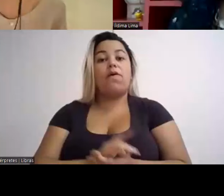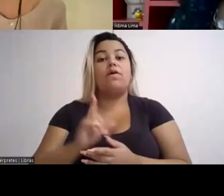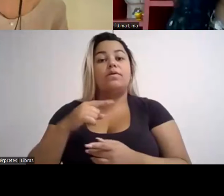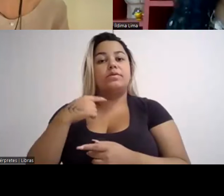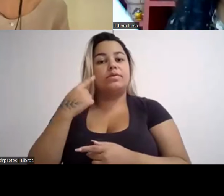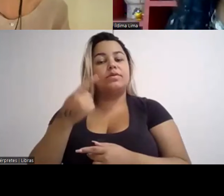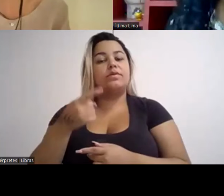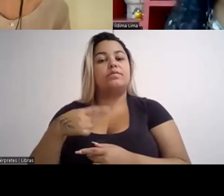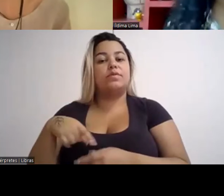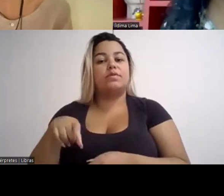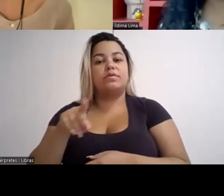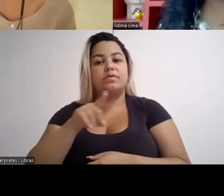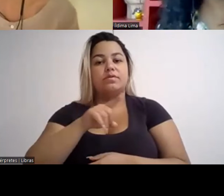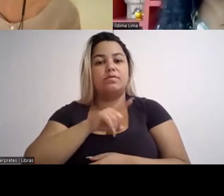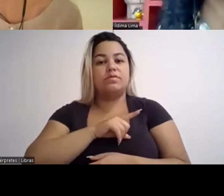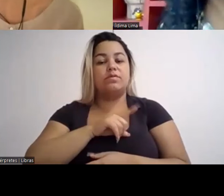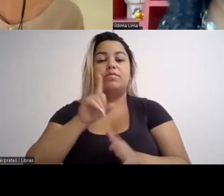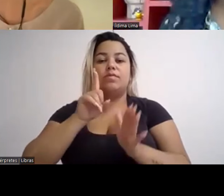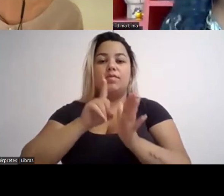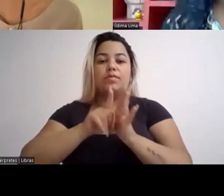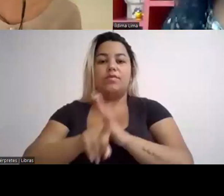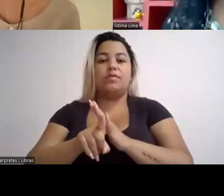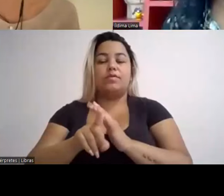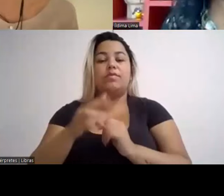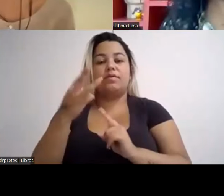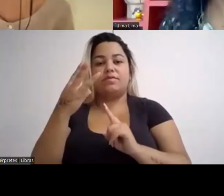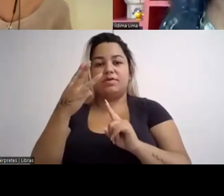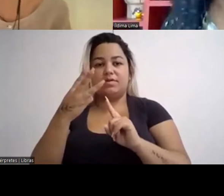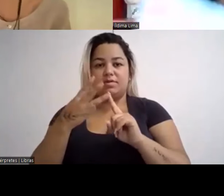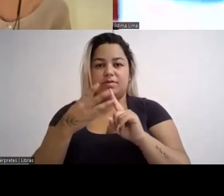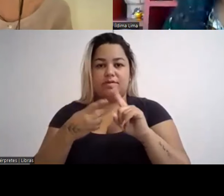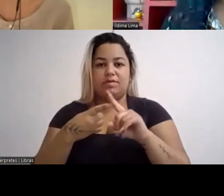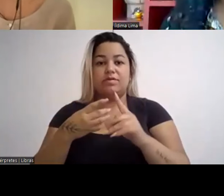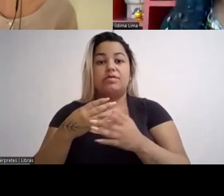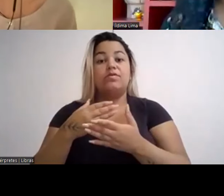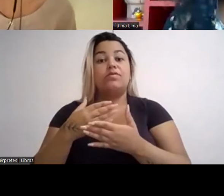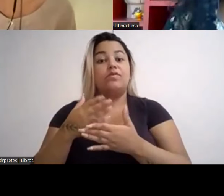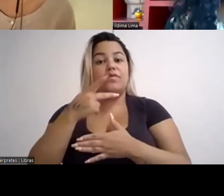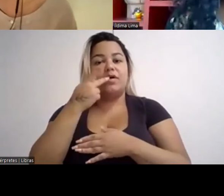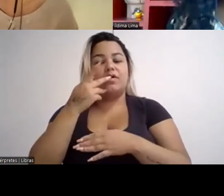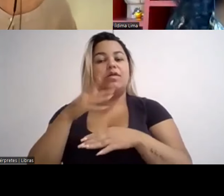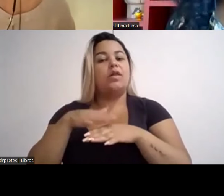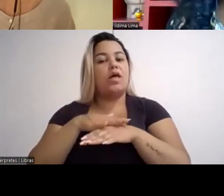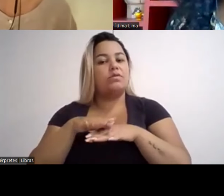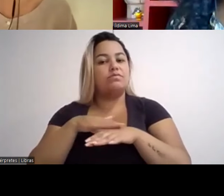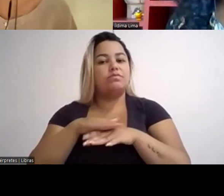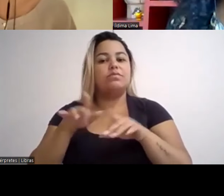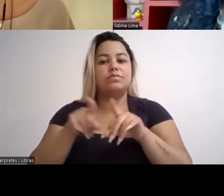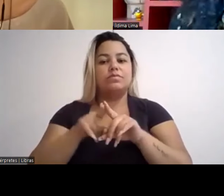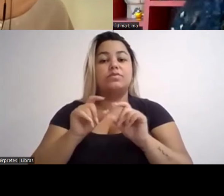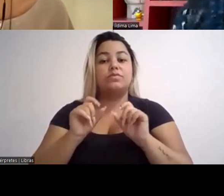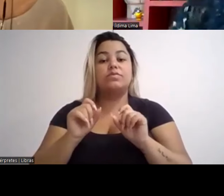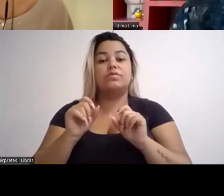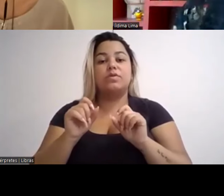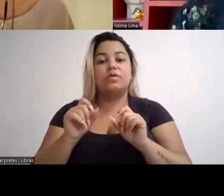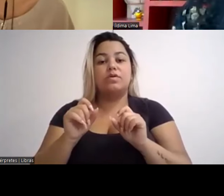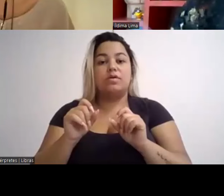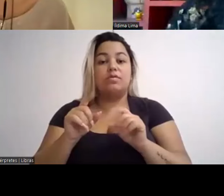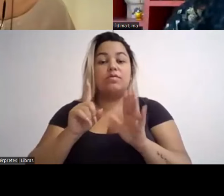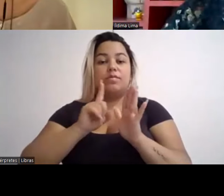gente tenta fazer uma pergunta para vocês três, para vocês conversarem um pouquinho. E então eu queria fazer uma